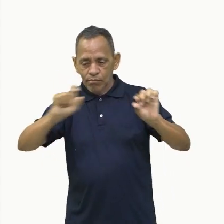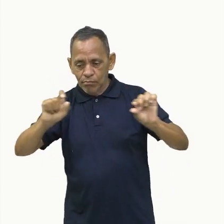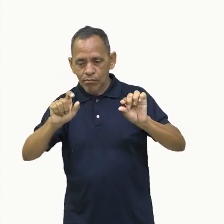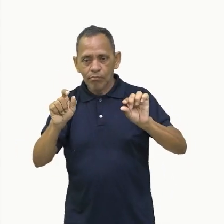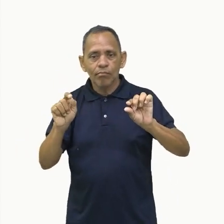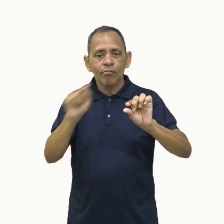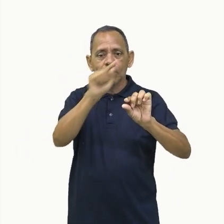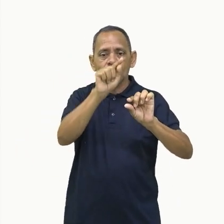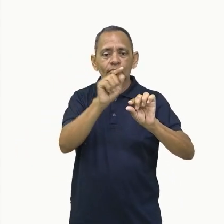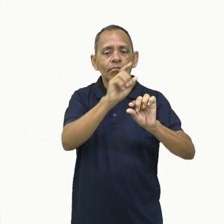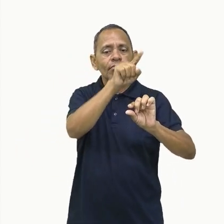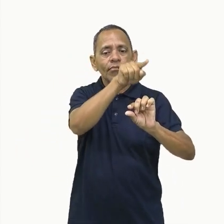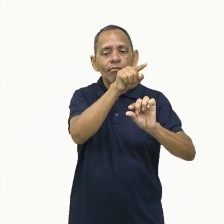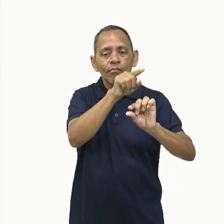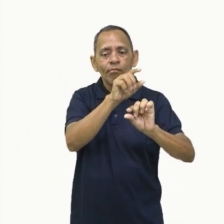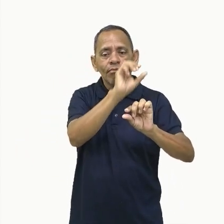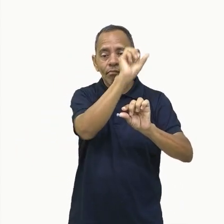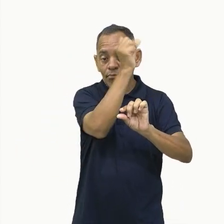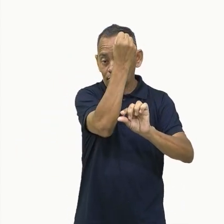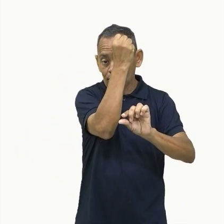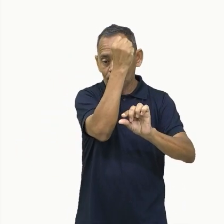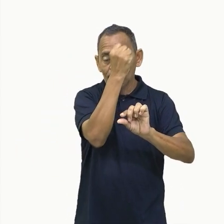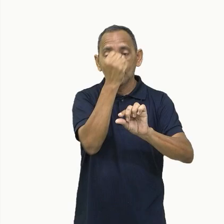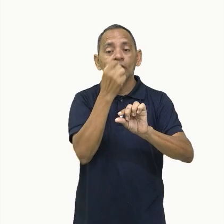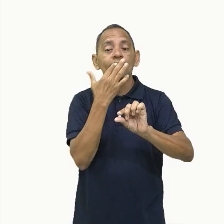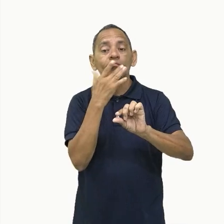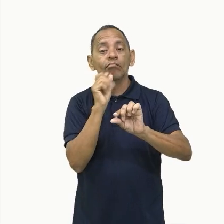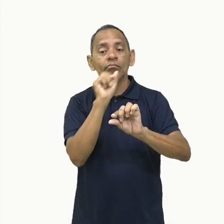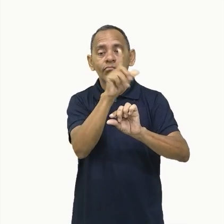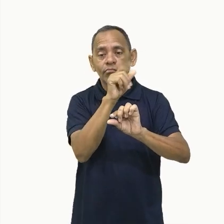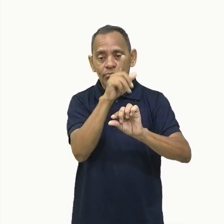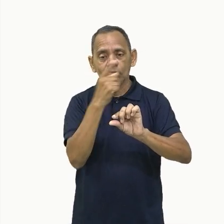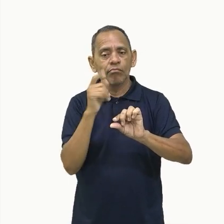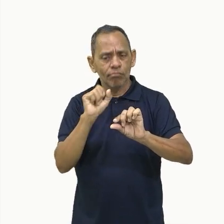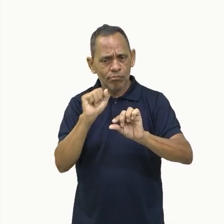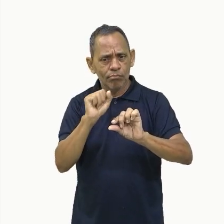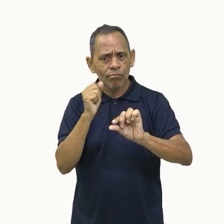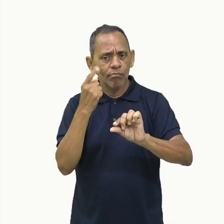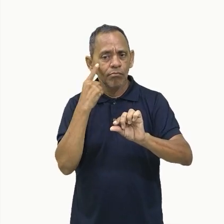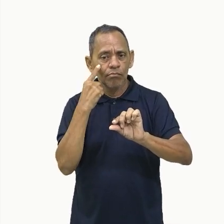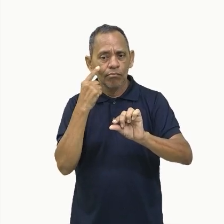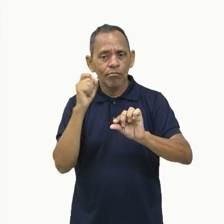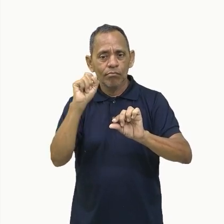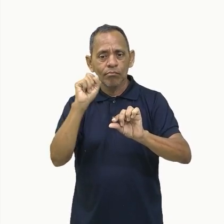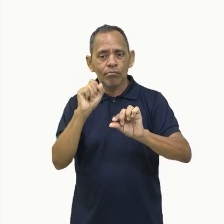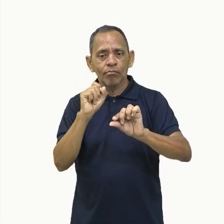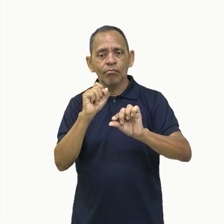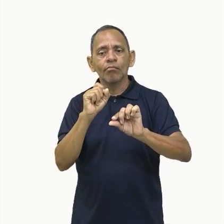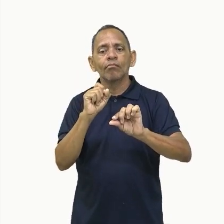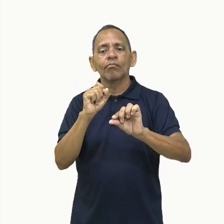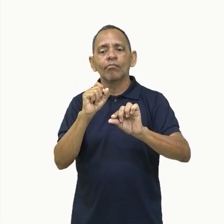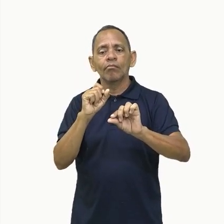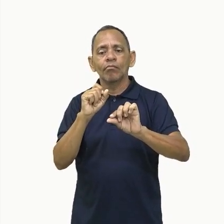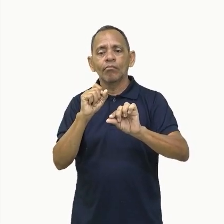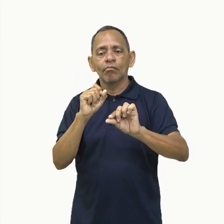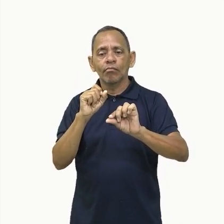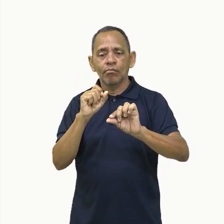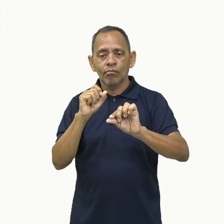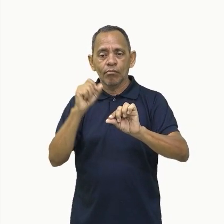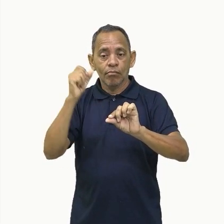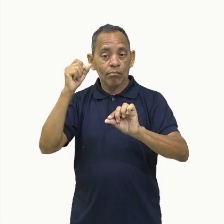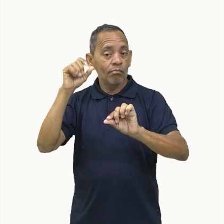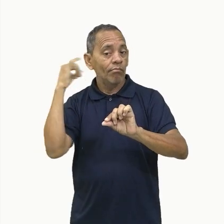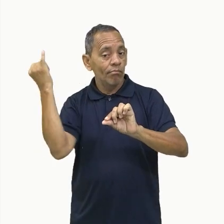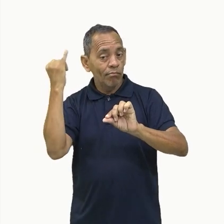Argentina é esse ponto azul, tá? Que a gente pode observar que ela acaba sendo, né, do ano de 2010